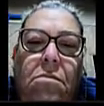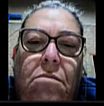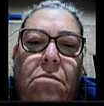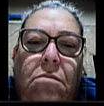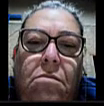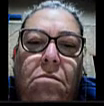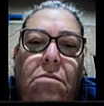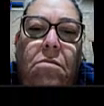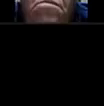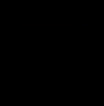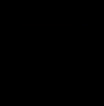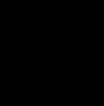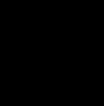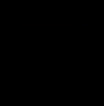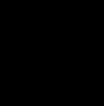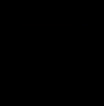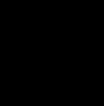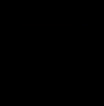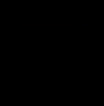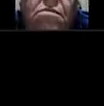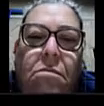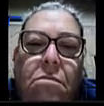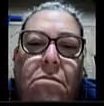Está dando eco aí de alguém, não é?